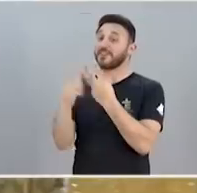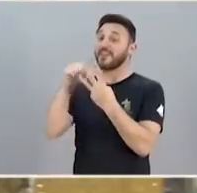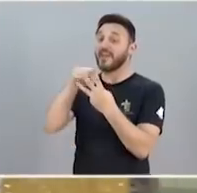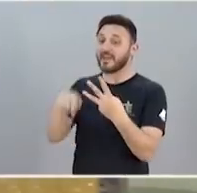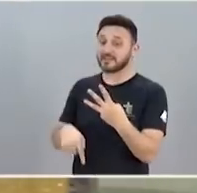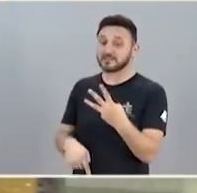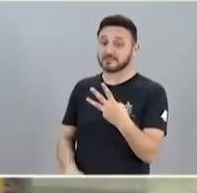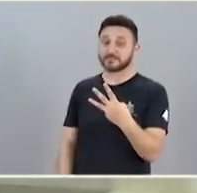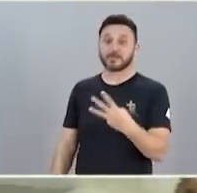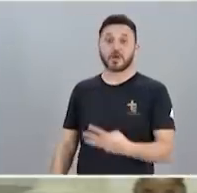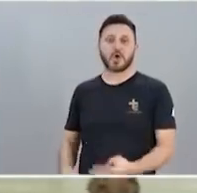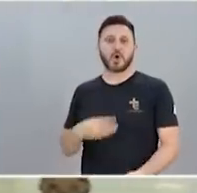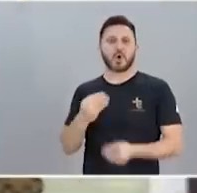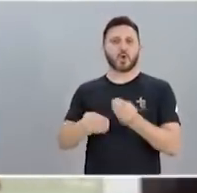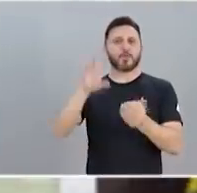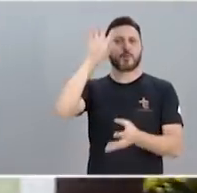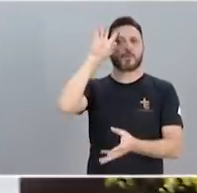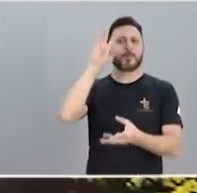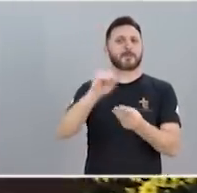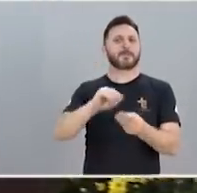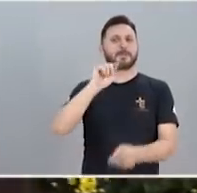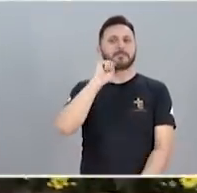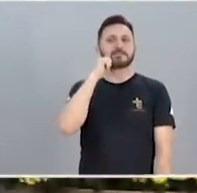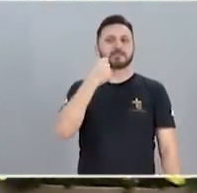Como compreender esse mistério?